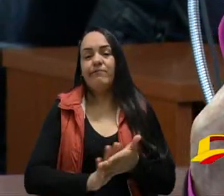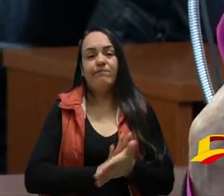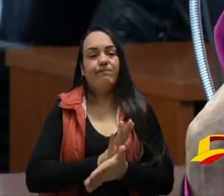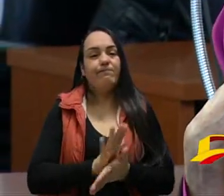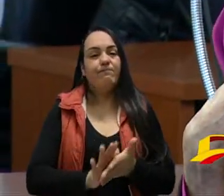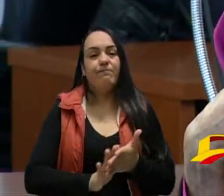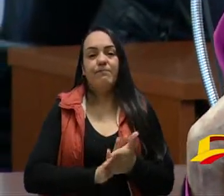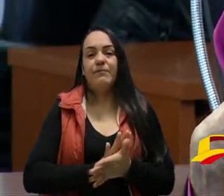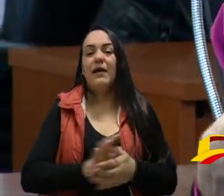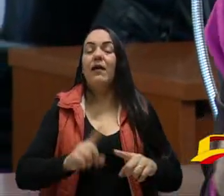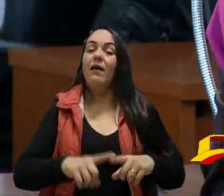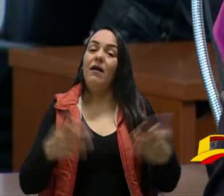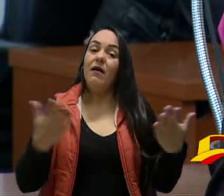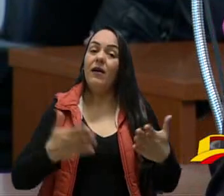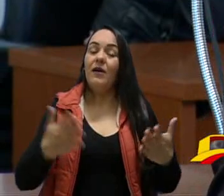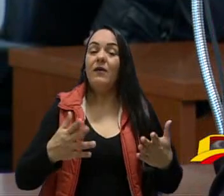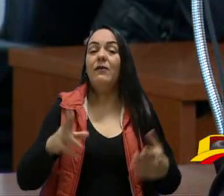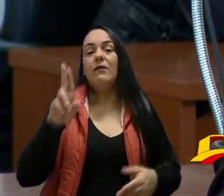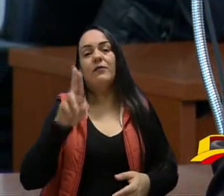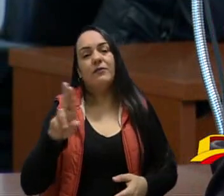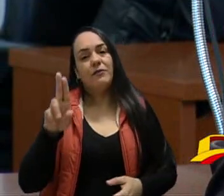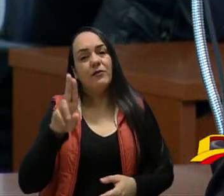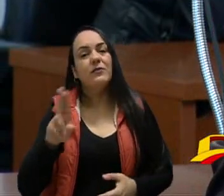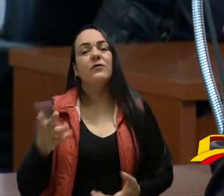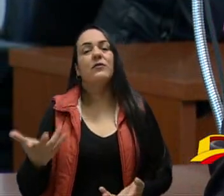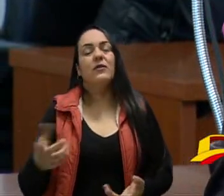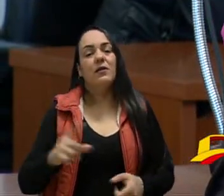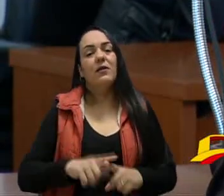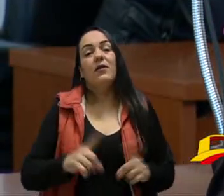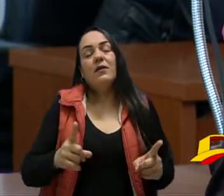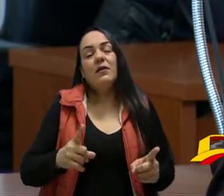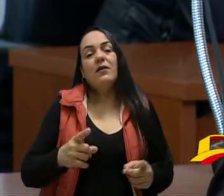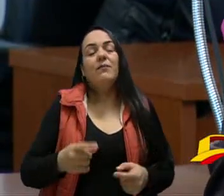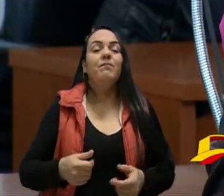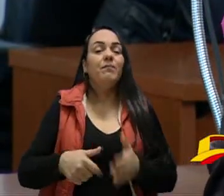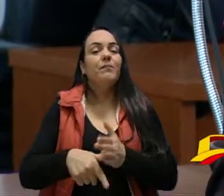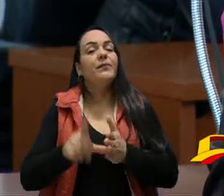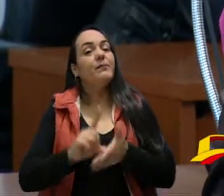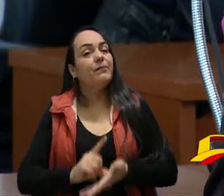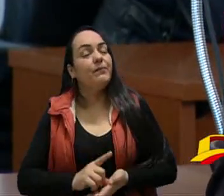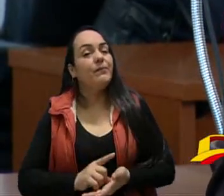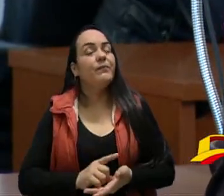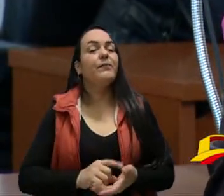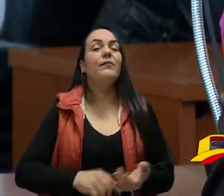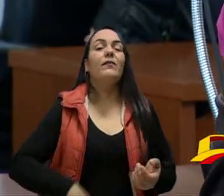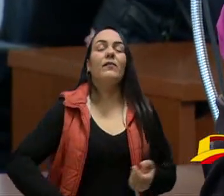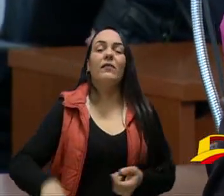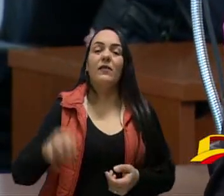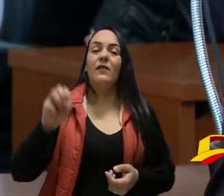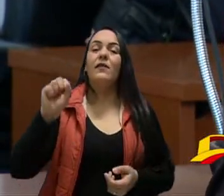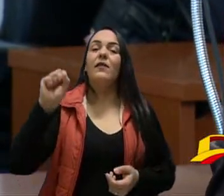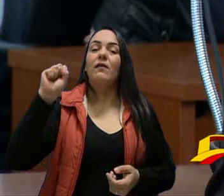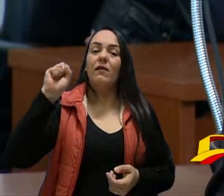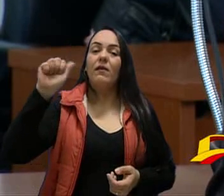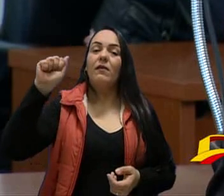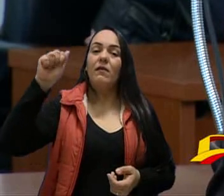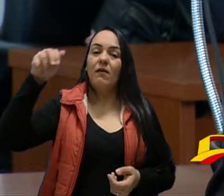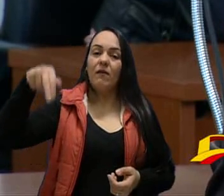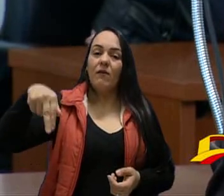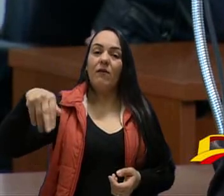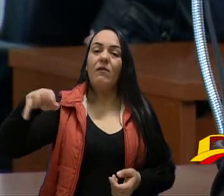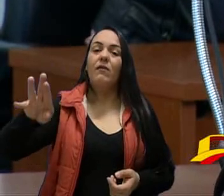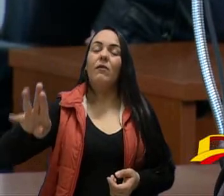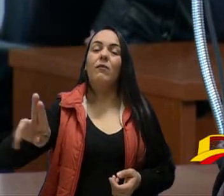que tá se fazendo um teste que elas vão ser utilizadas antes eram só mil que transportava todo mundo porque todos são suspeitos